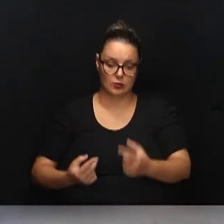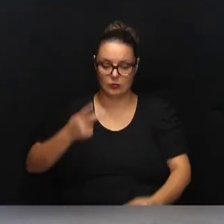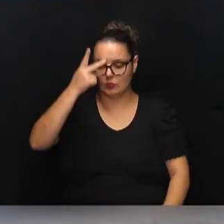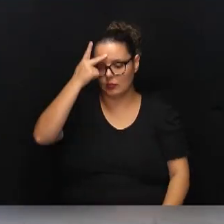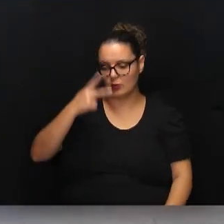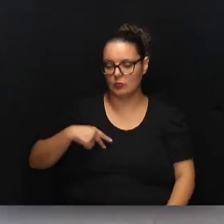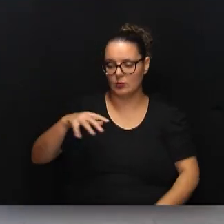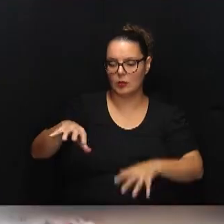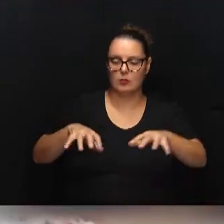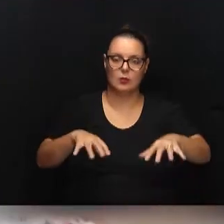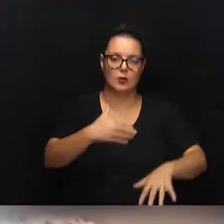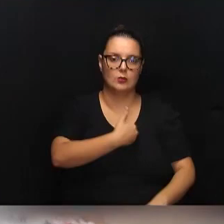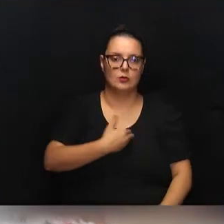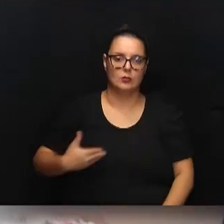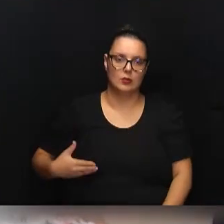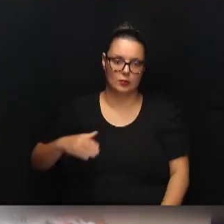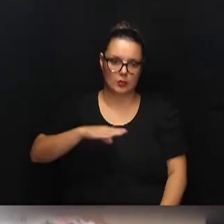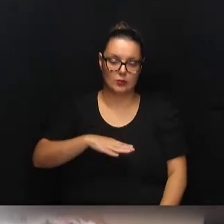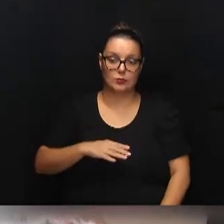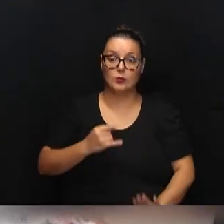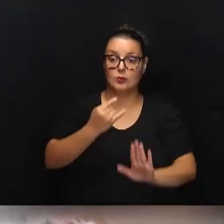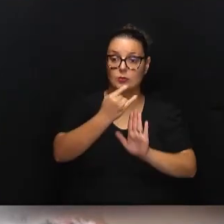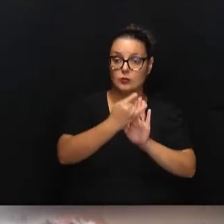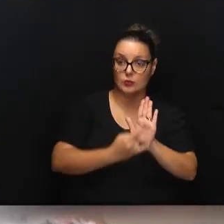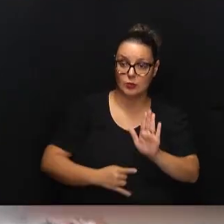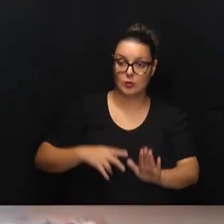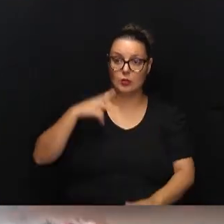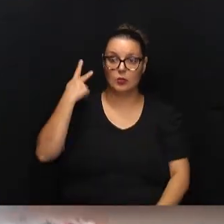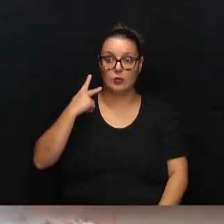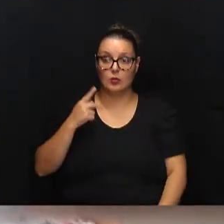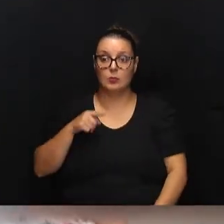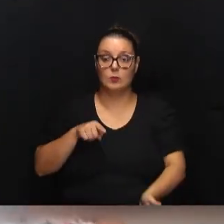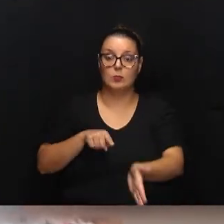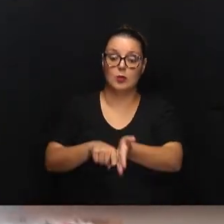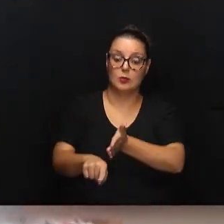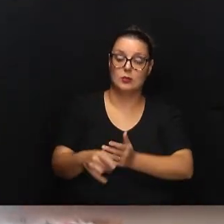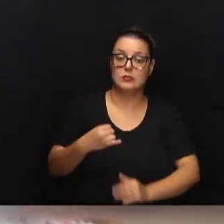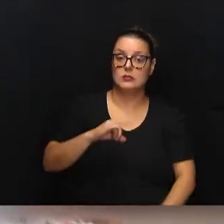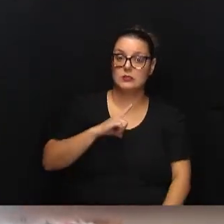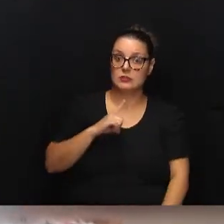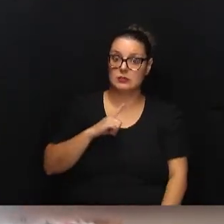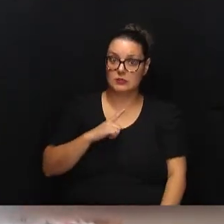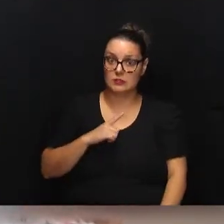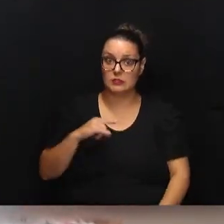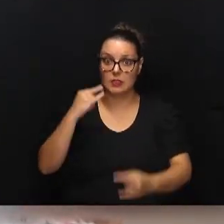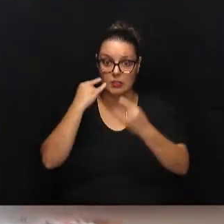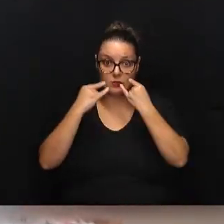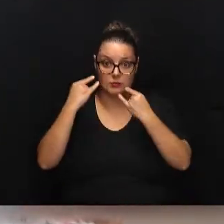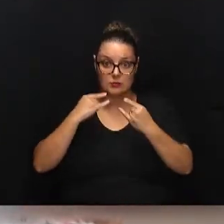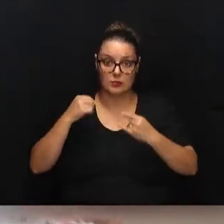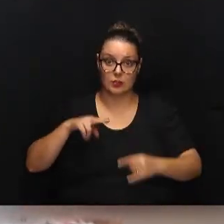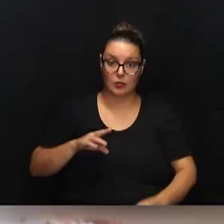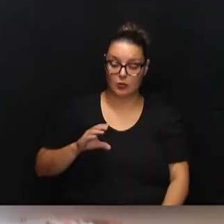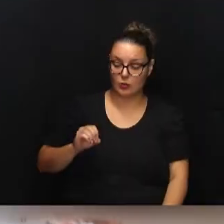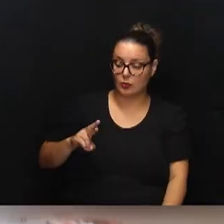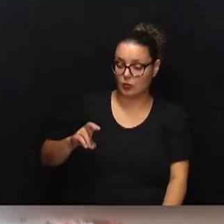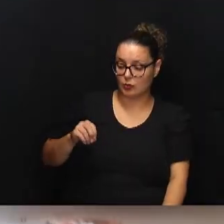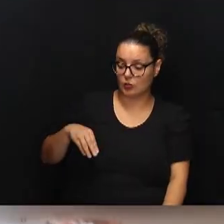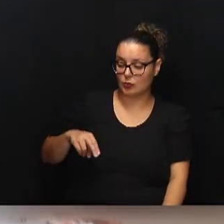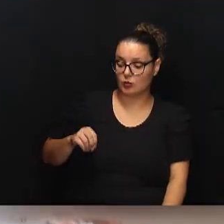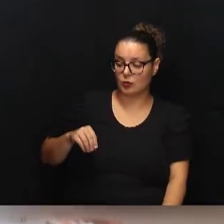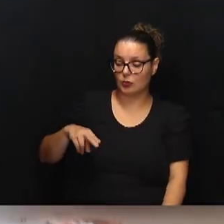do governo do município. No documento, o vereador ainda questiona se existe interesse ou cronograma